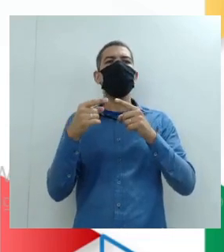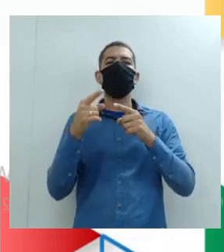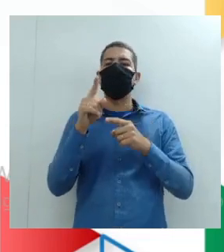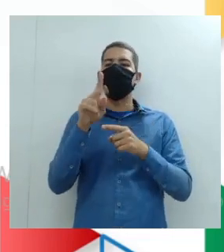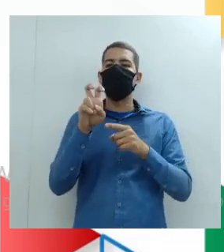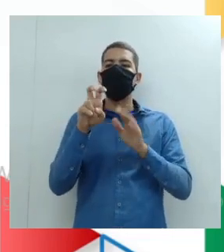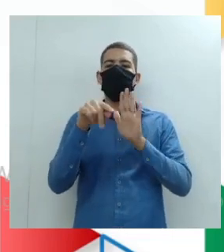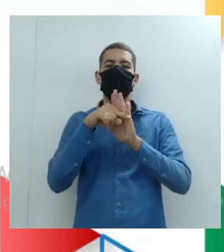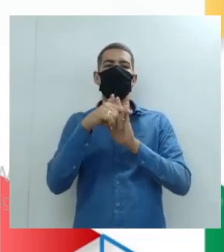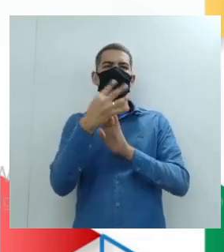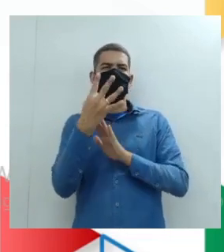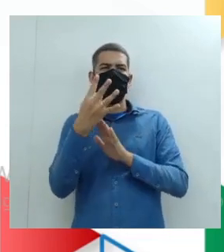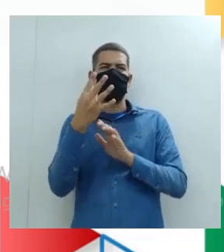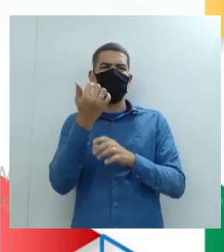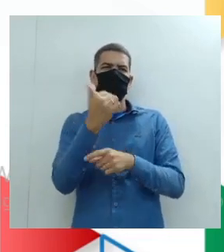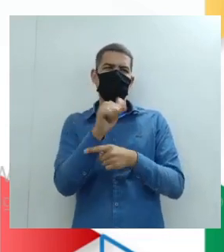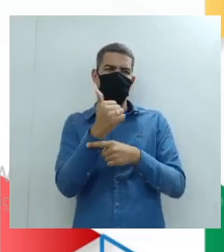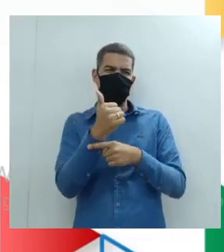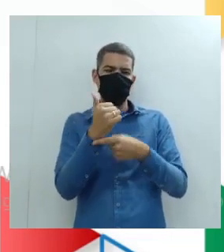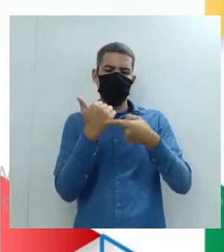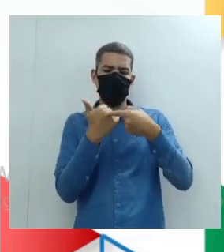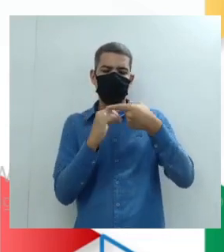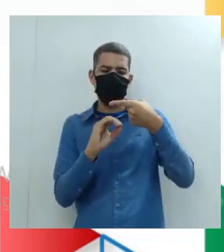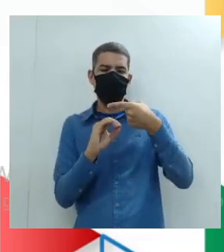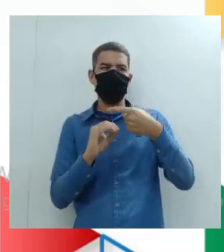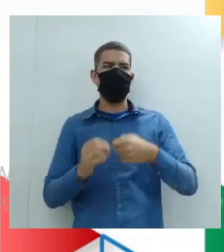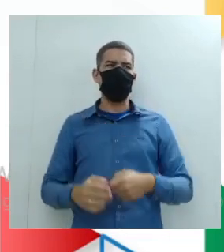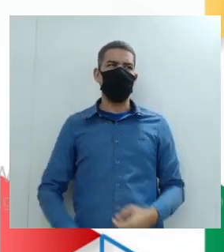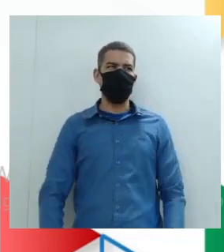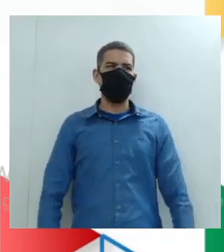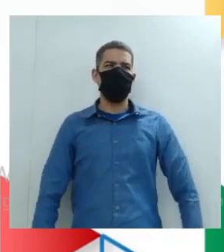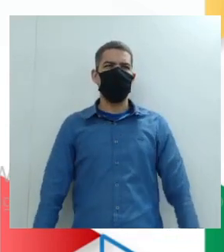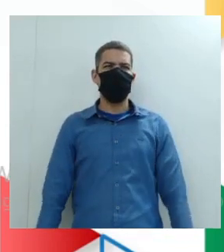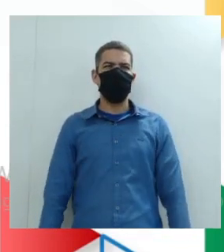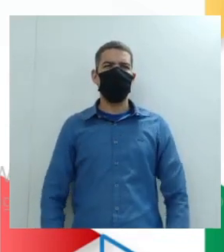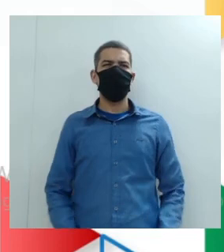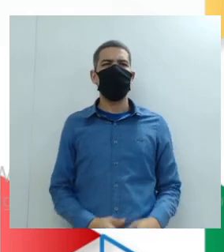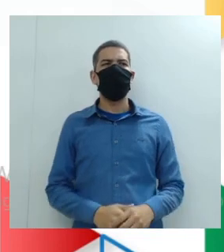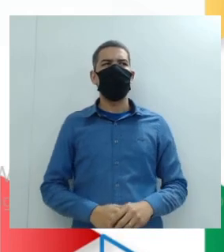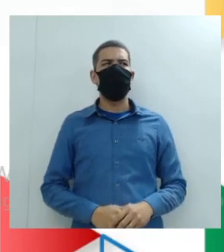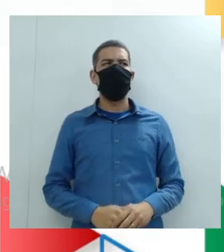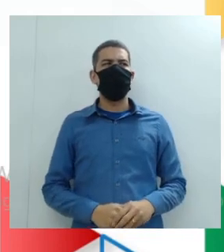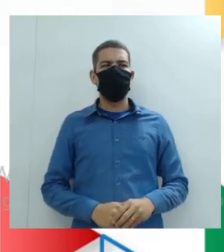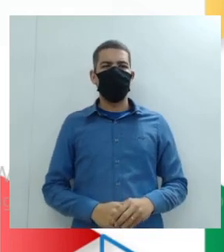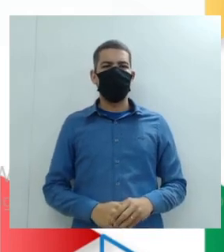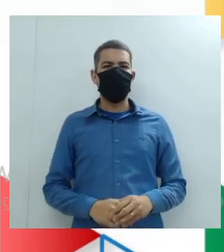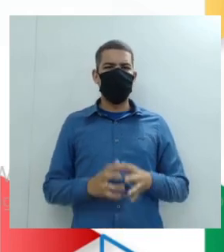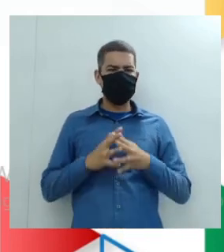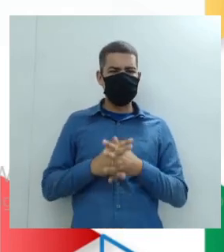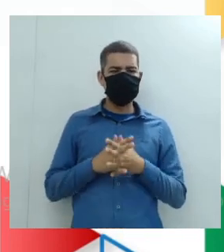4, 11. 11 sobre 10. Resolvida a equação, muito fácil para você. Né? Foi